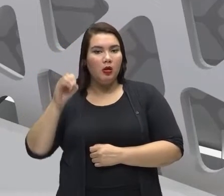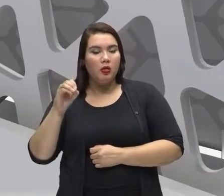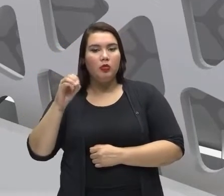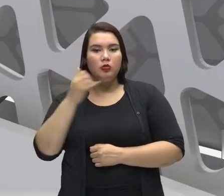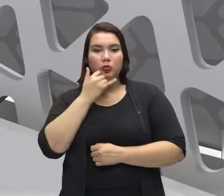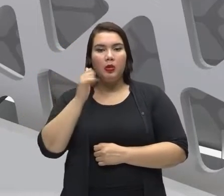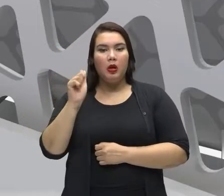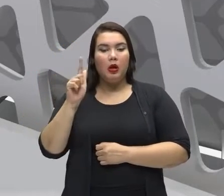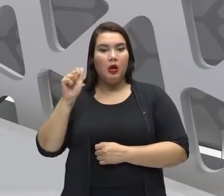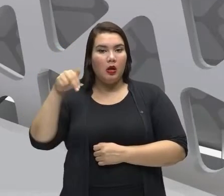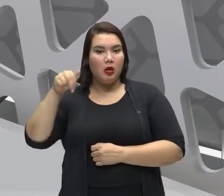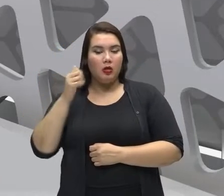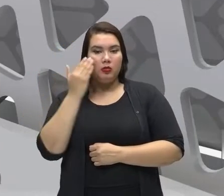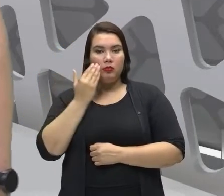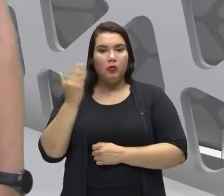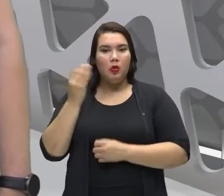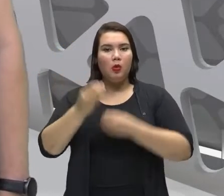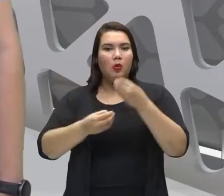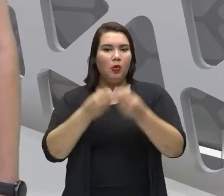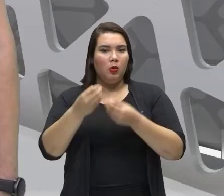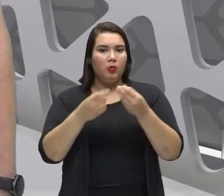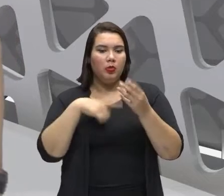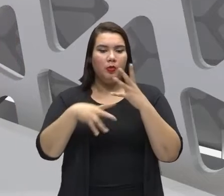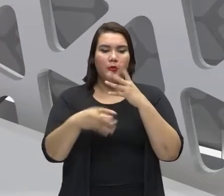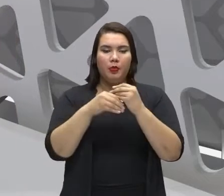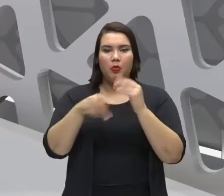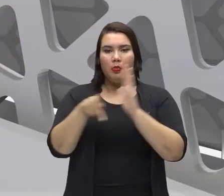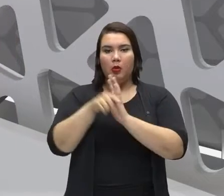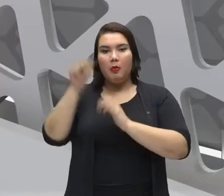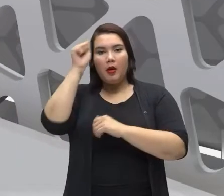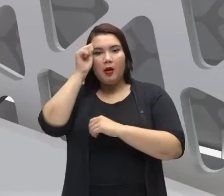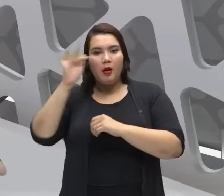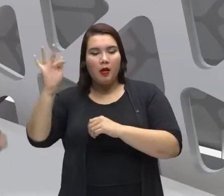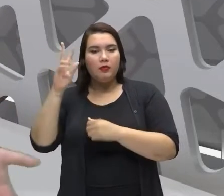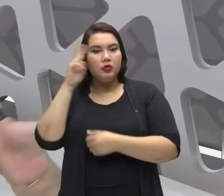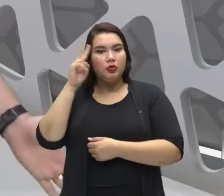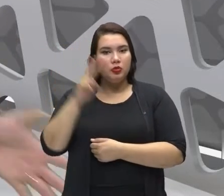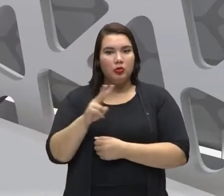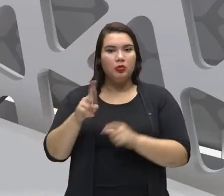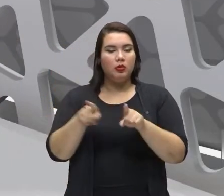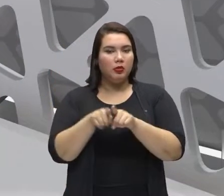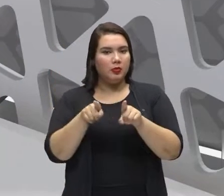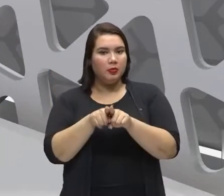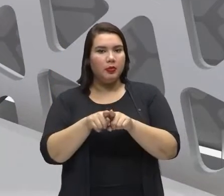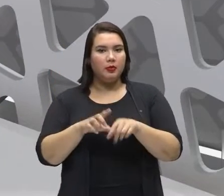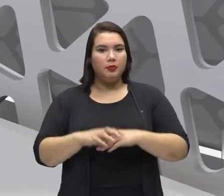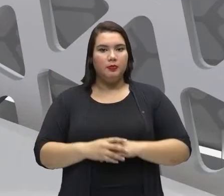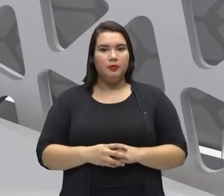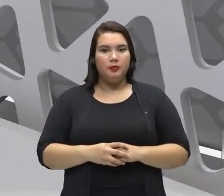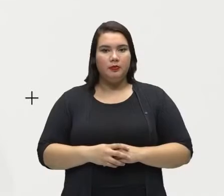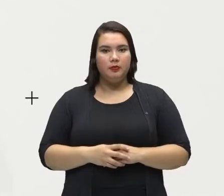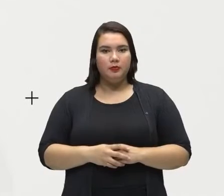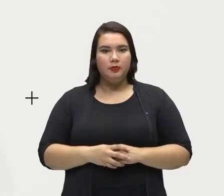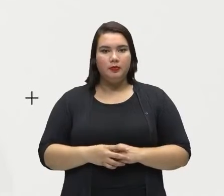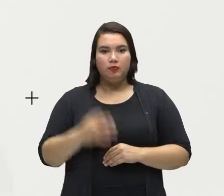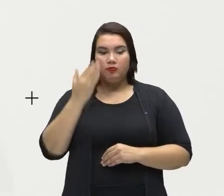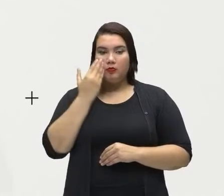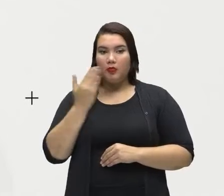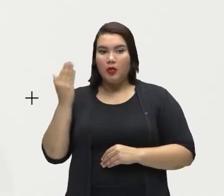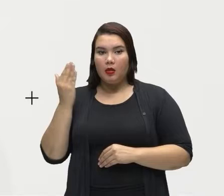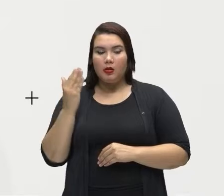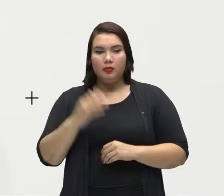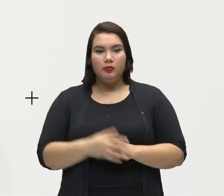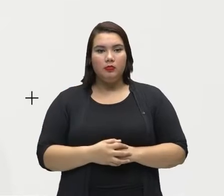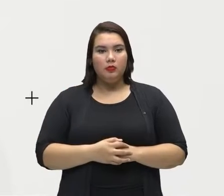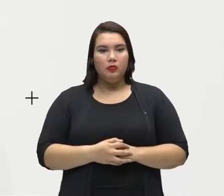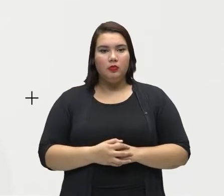a contribuição do Império de Gana para o continente africano e para a história do continente africano, né? Olha só,